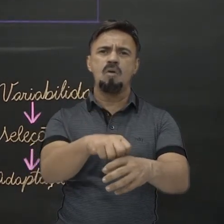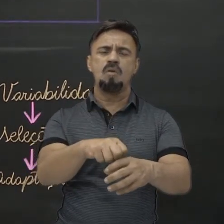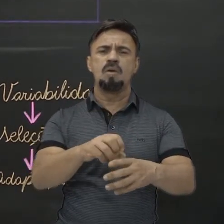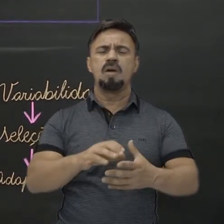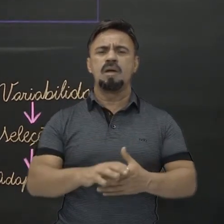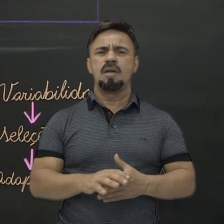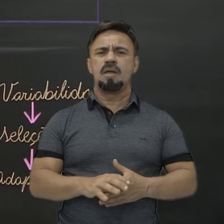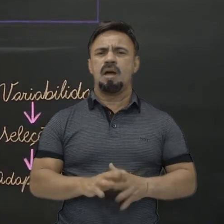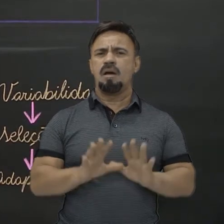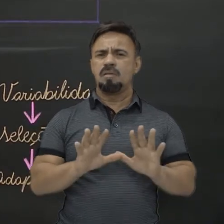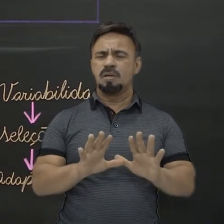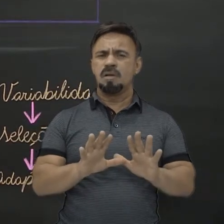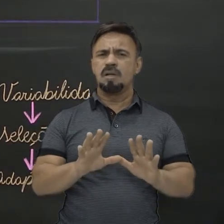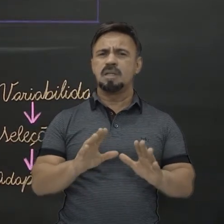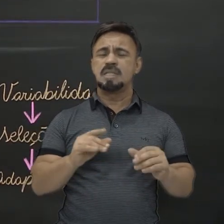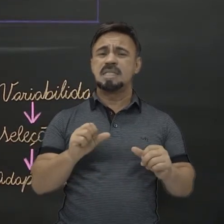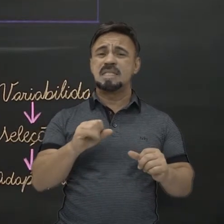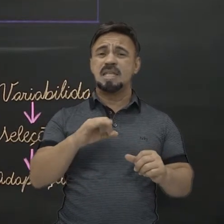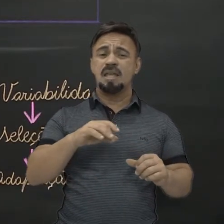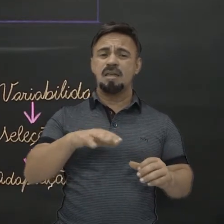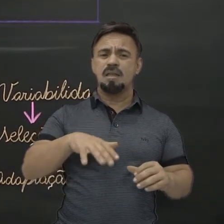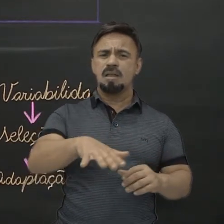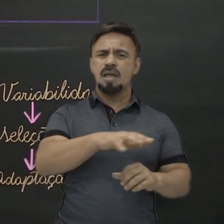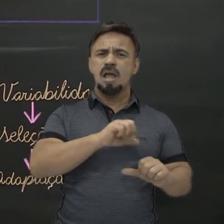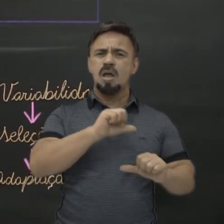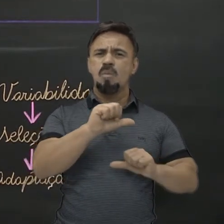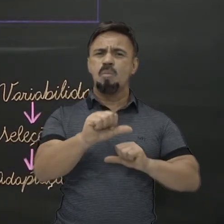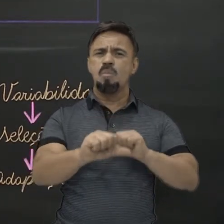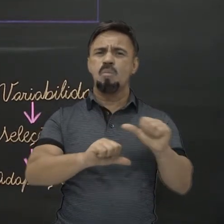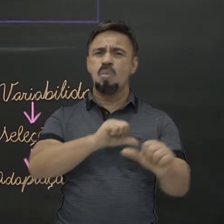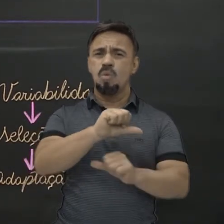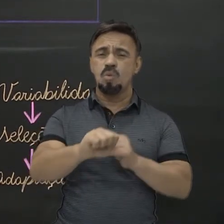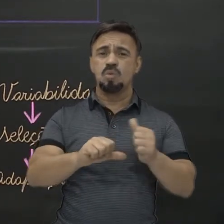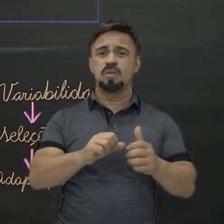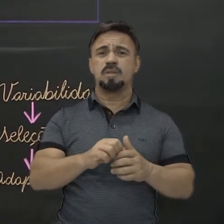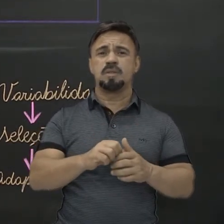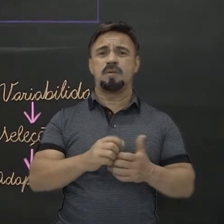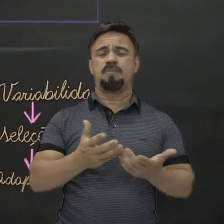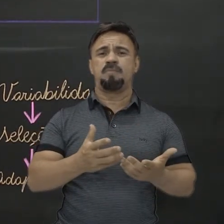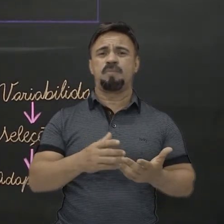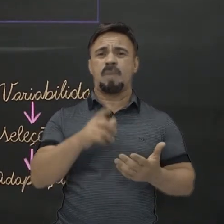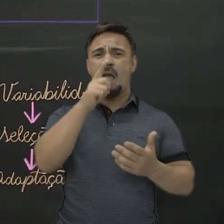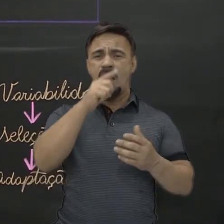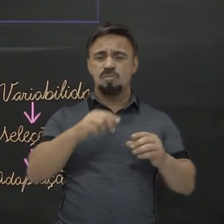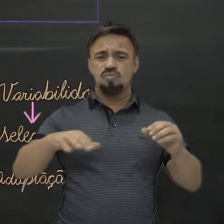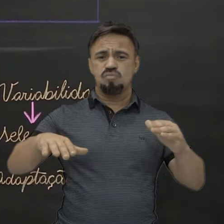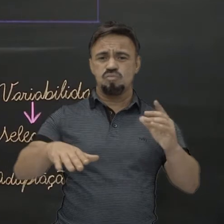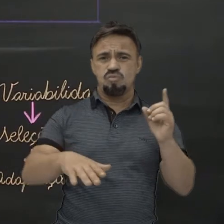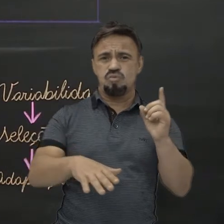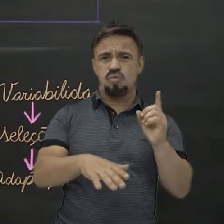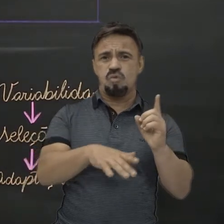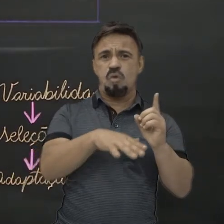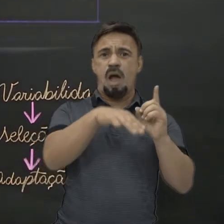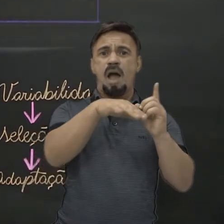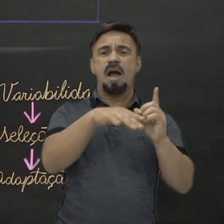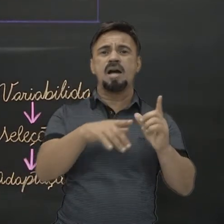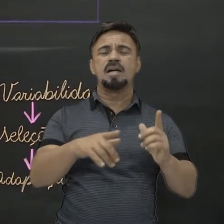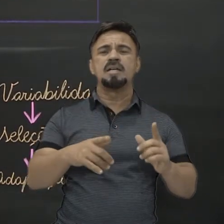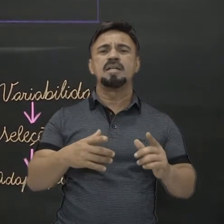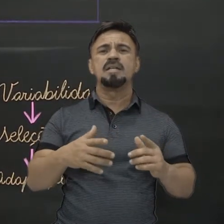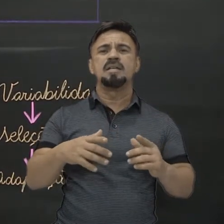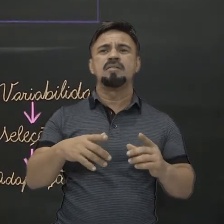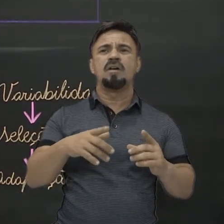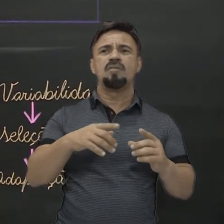você imagina se há mudanças no ambiente e uma parte, por exemplo, o aumento do nível do mar e parte da costa, ela fica